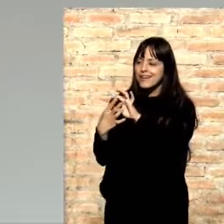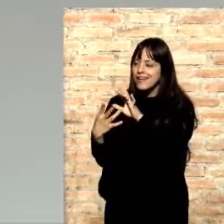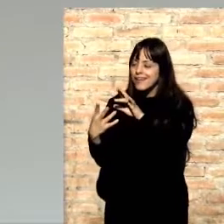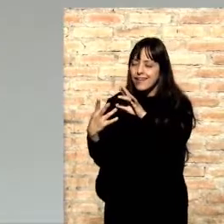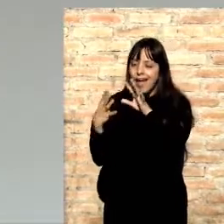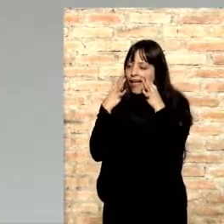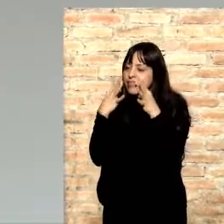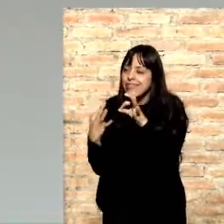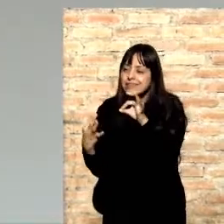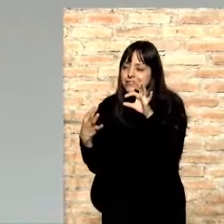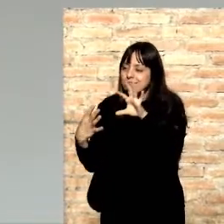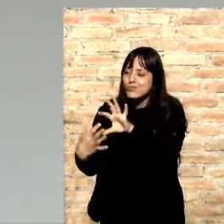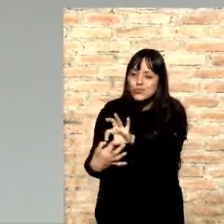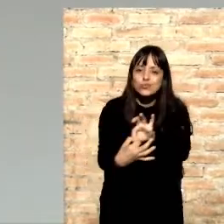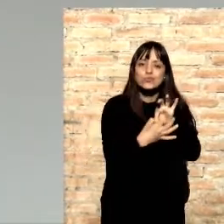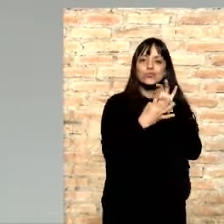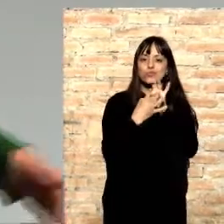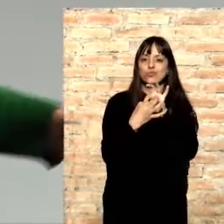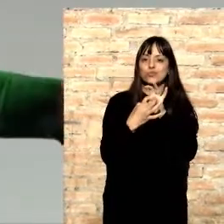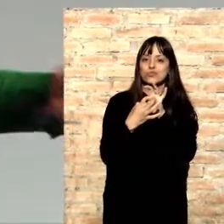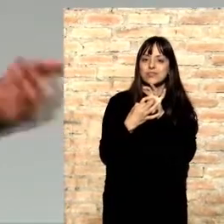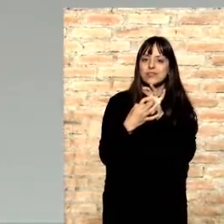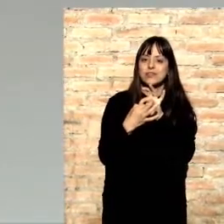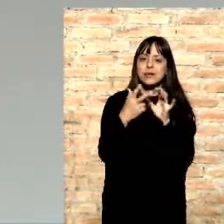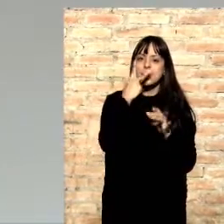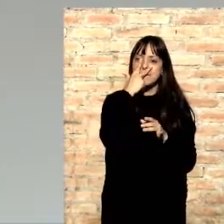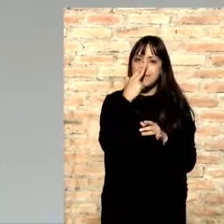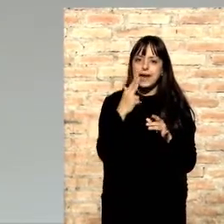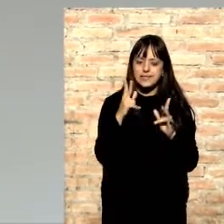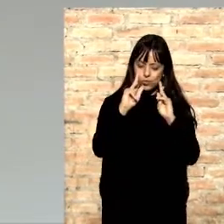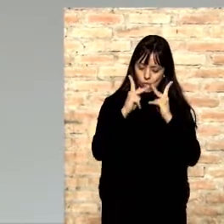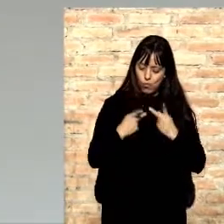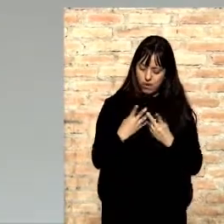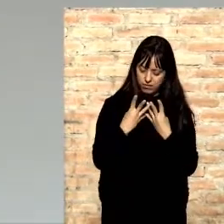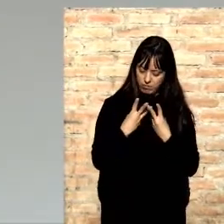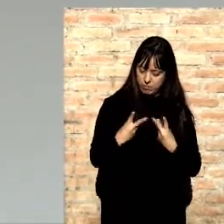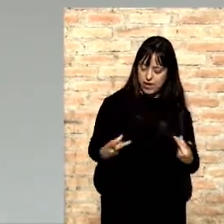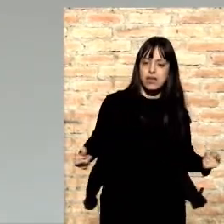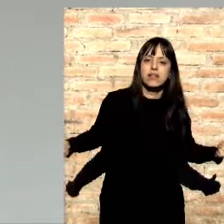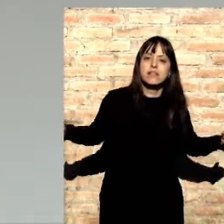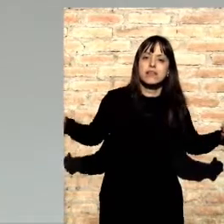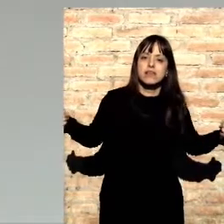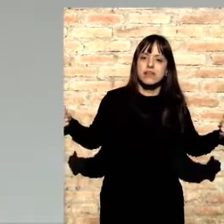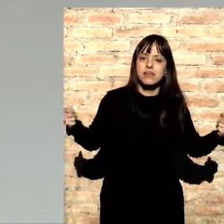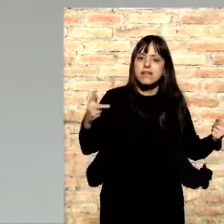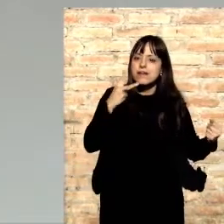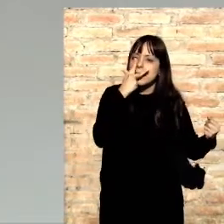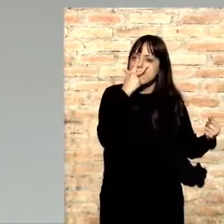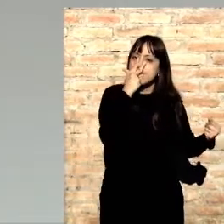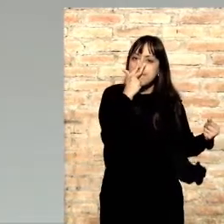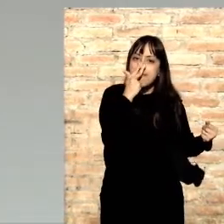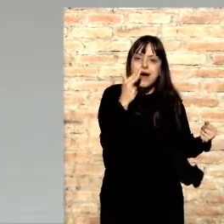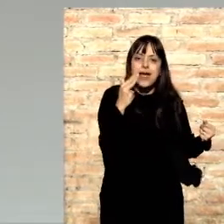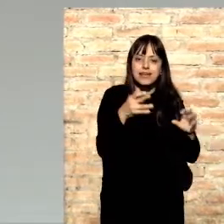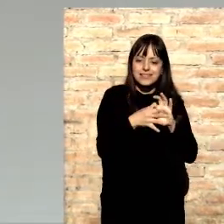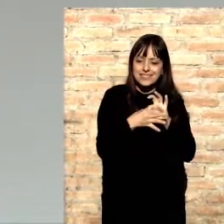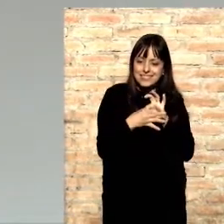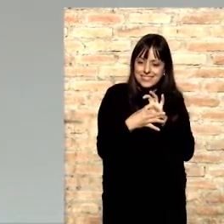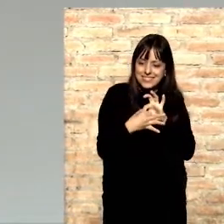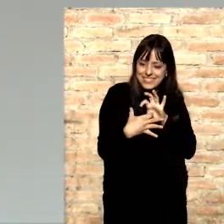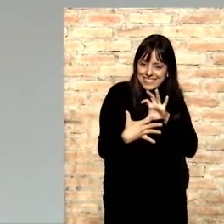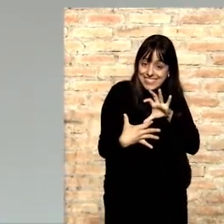mantém humanos porque a gente está soltando uma corda aí que a gente não pode